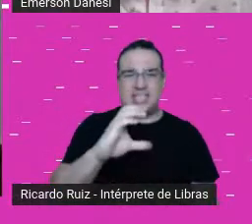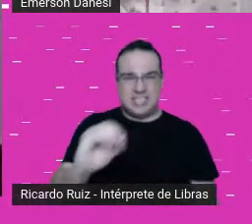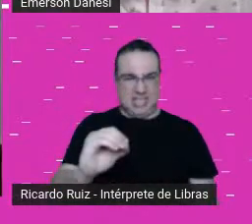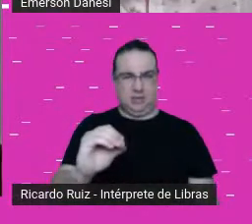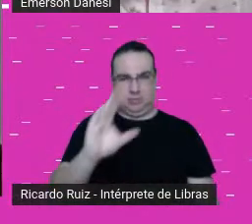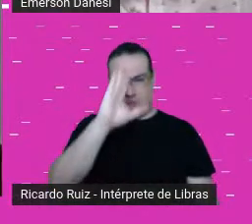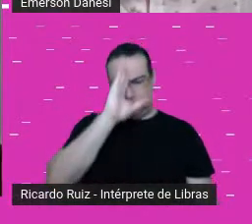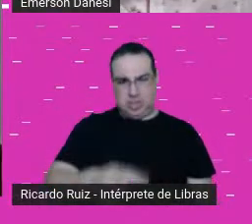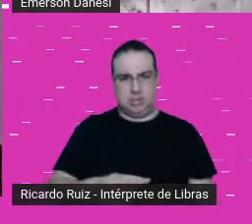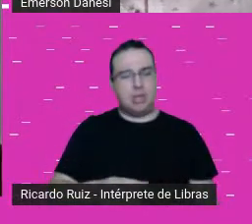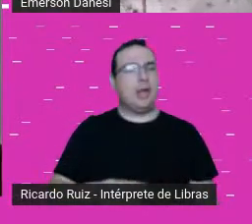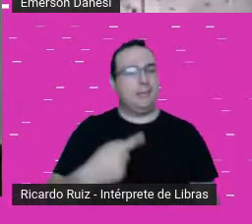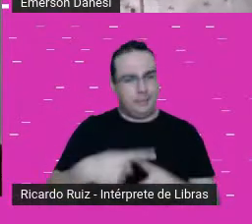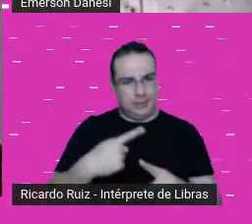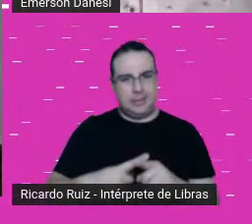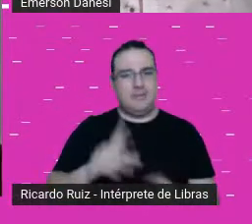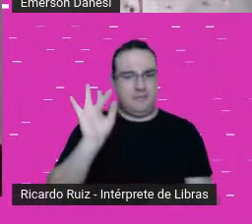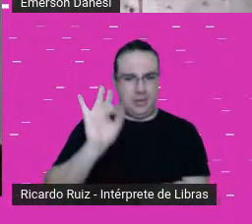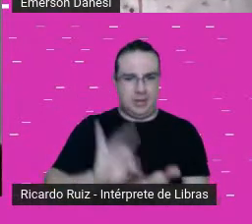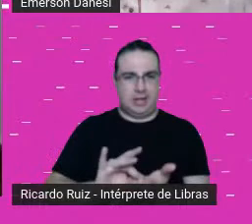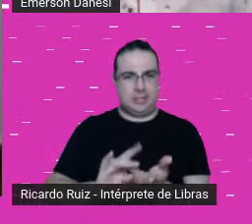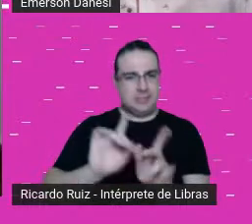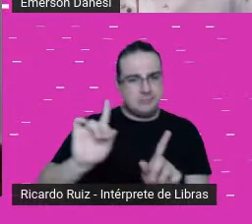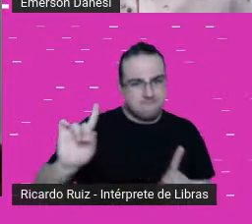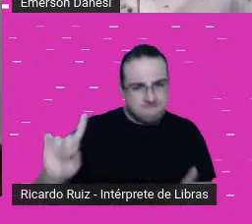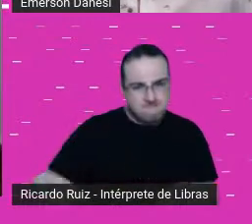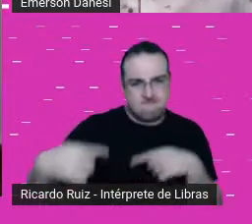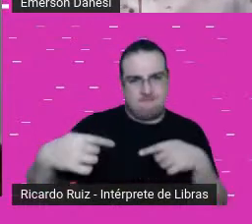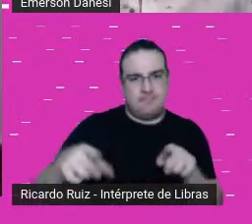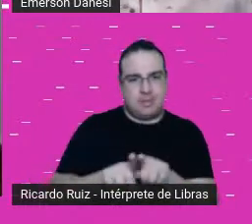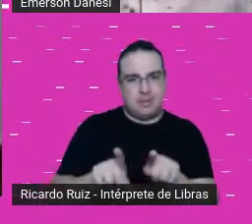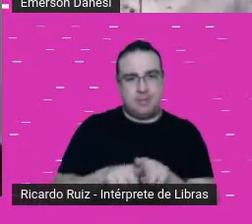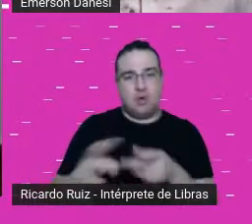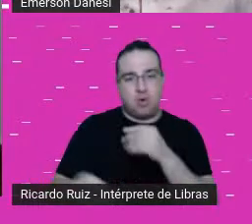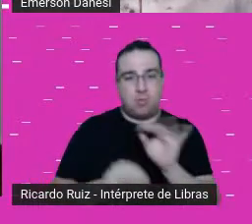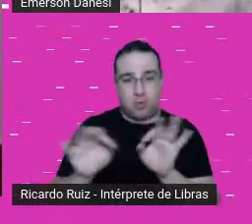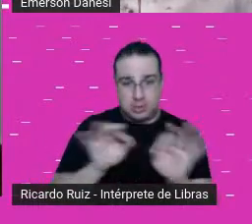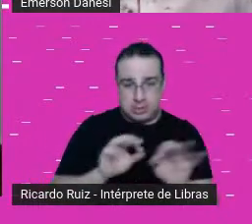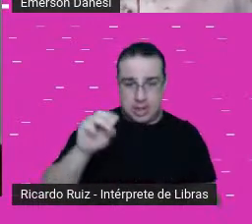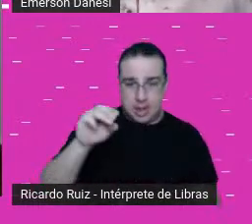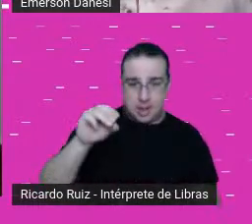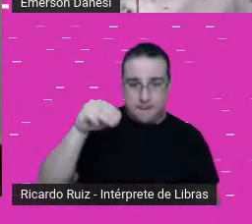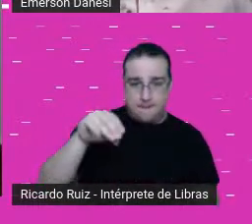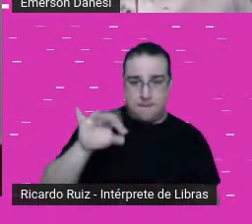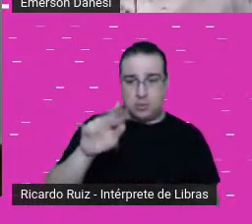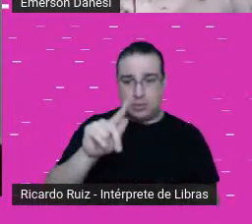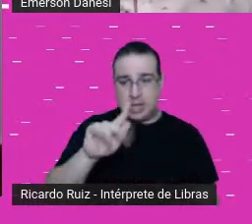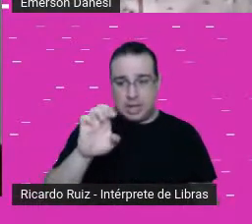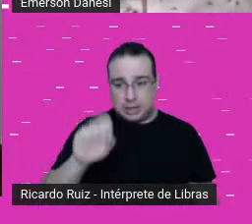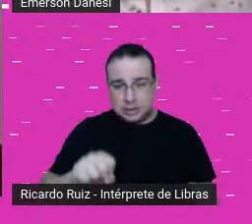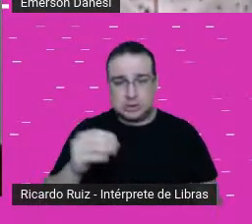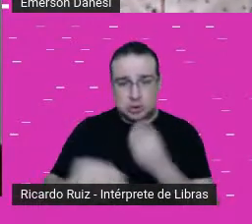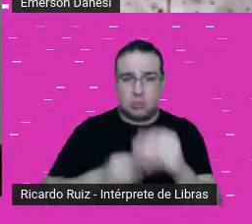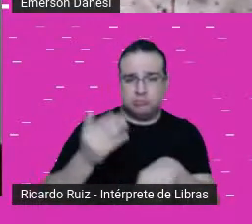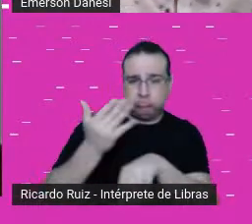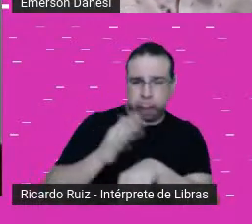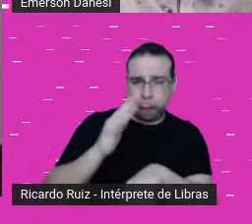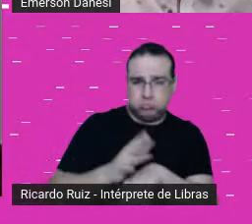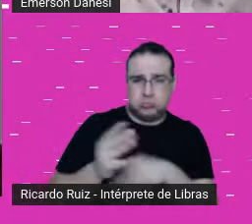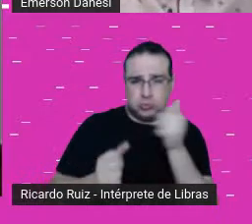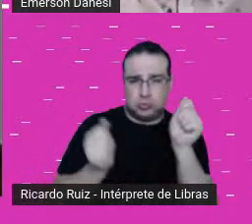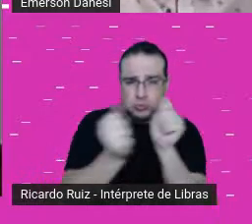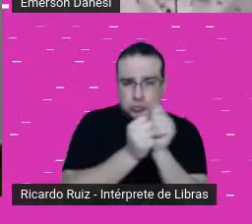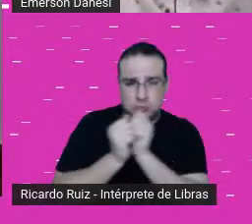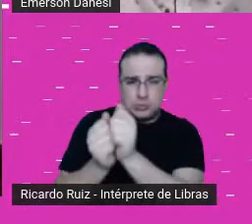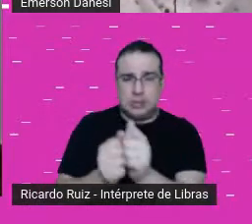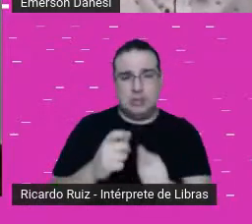intencional isso. E agora, para puxar um pouco sobre a montagem, isso do processo todo dos ensaios, que foi incrível. Então, foi um